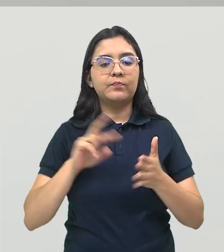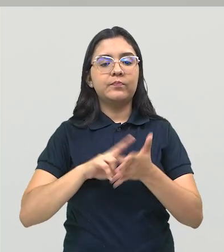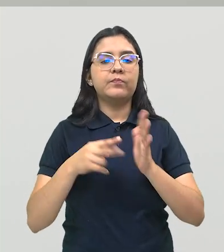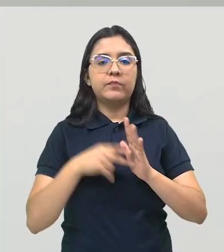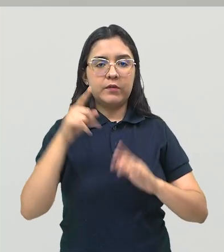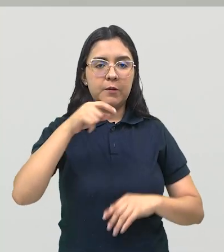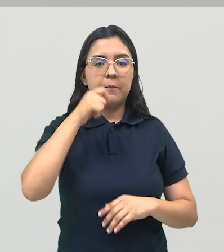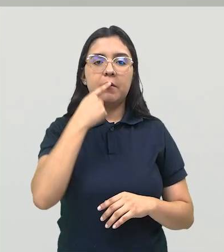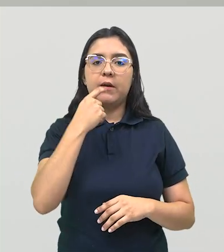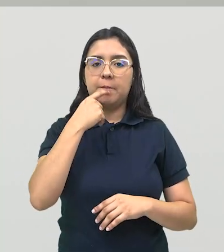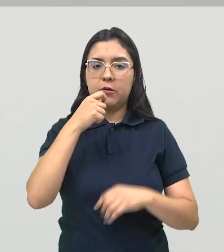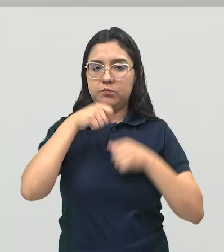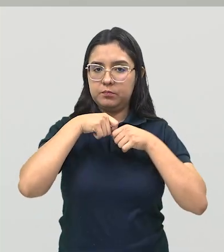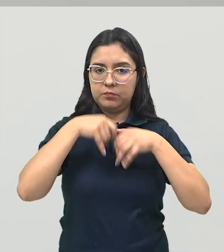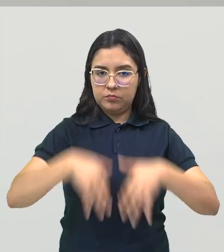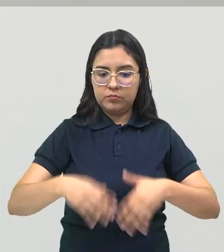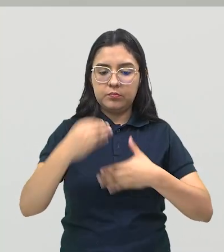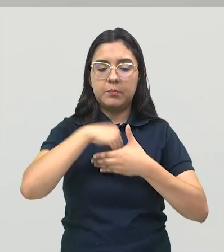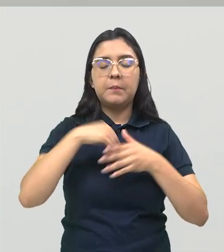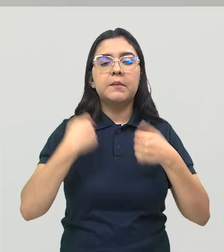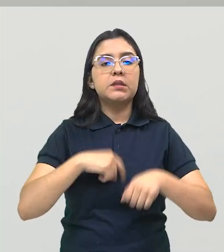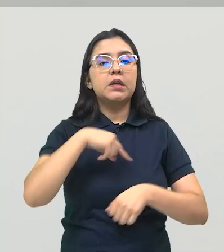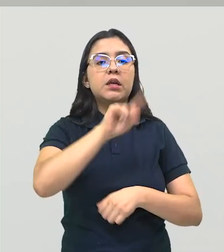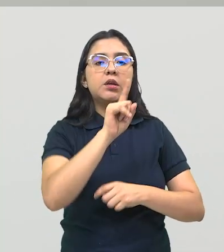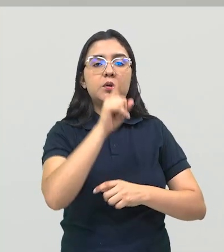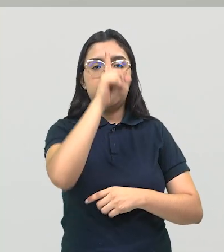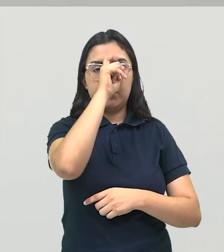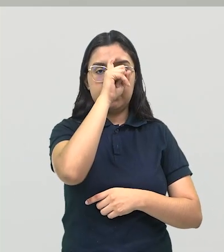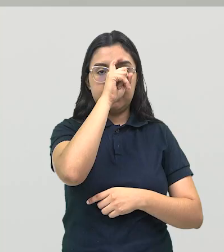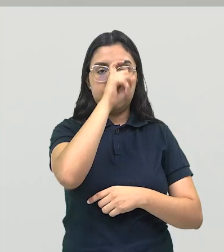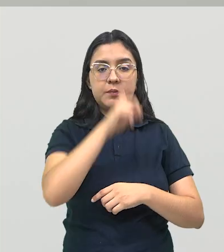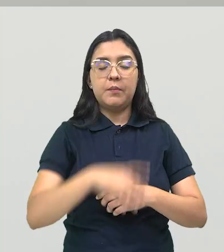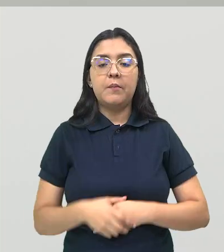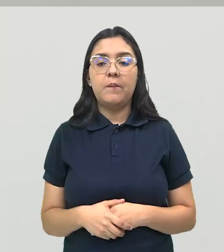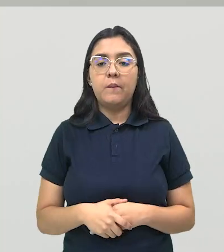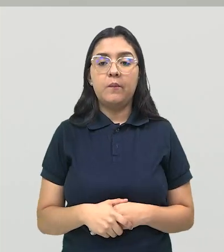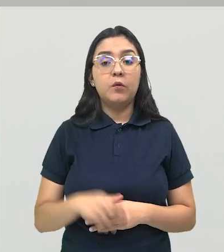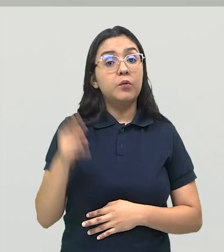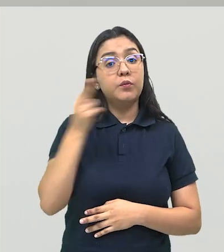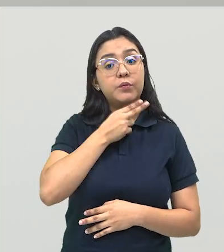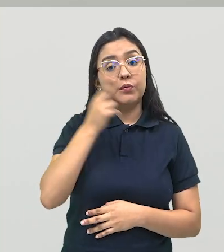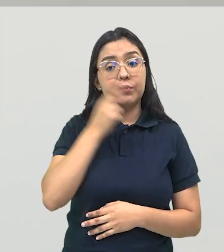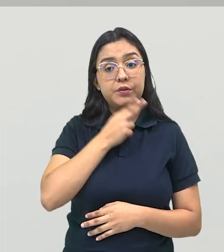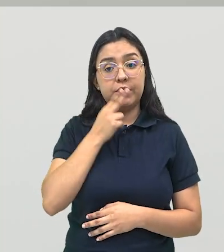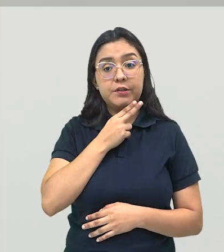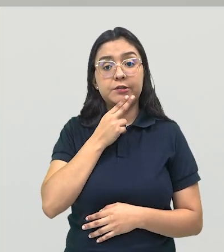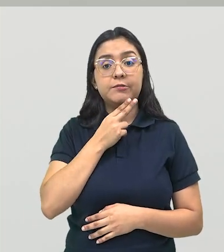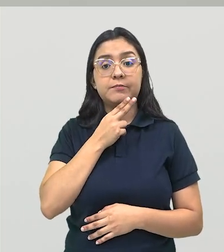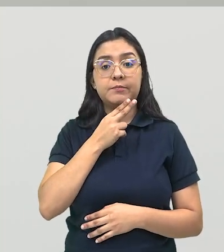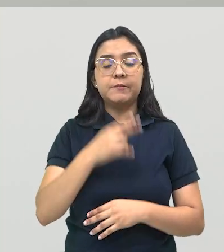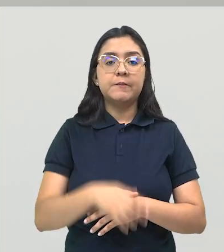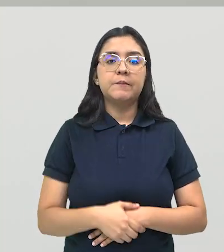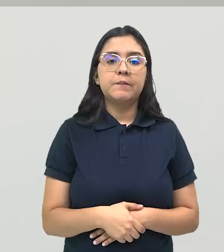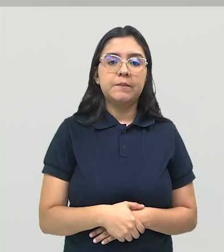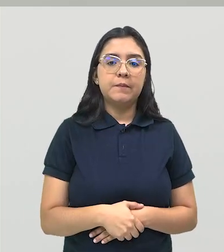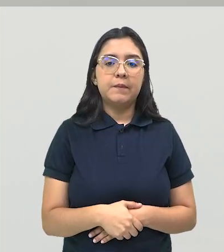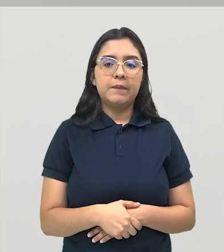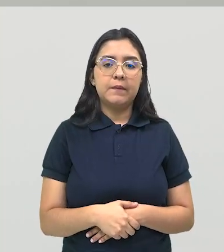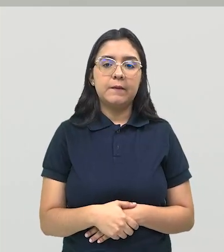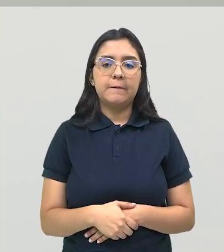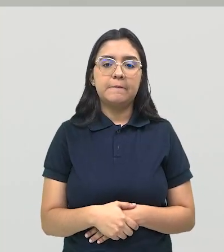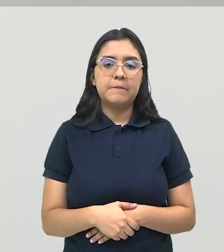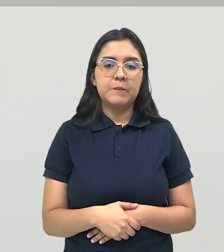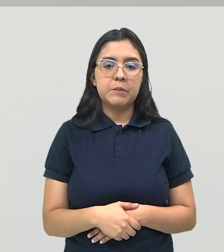está tendo hemorragia interna. Precisa ser levado imediatamente para o hospital, gente. Isso daí não tem como prestar